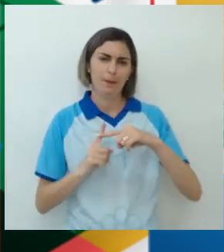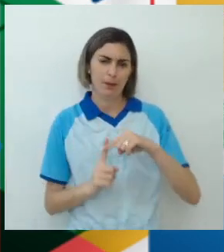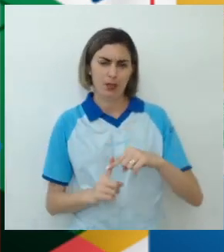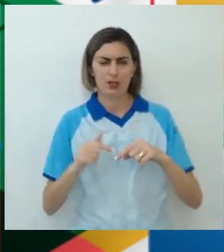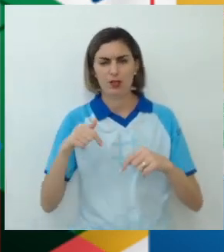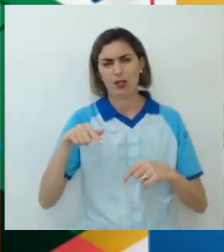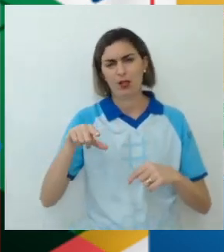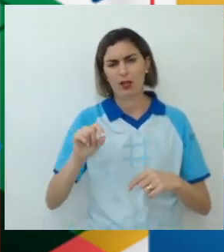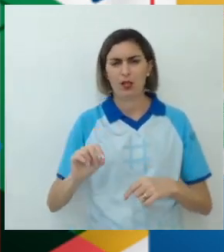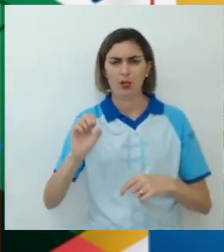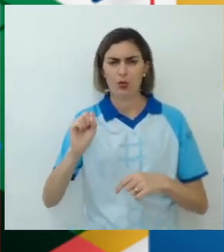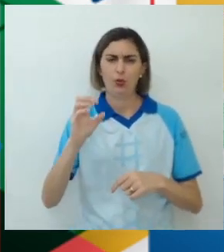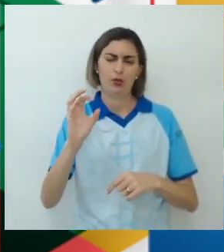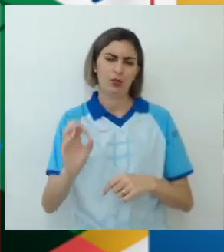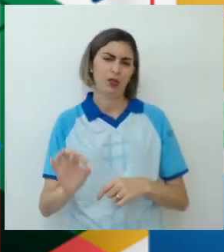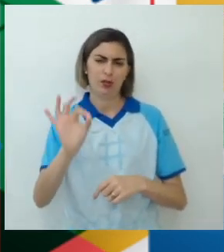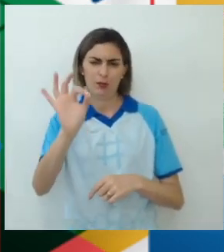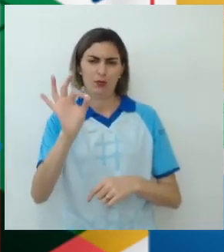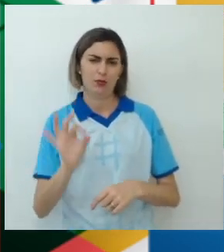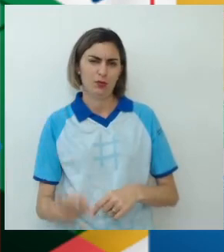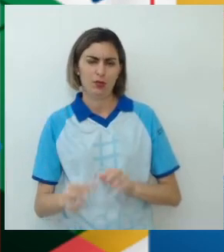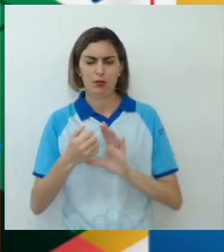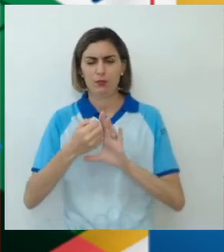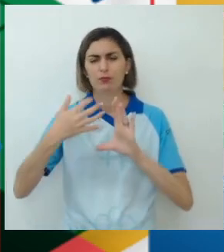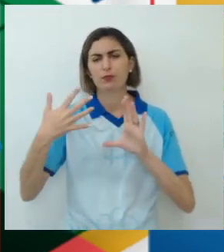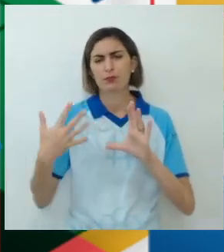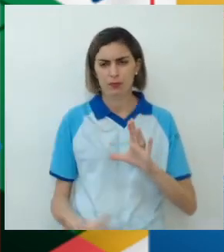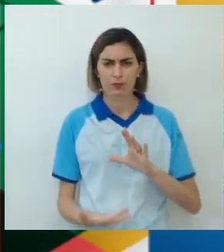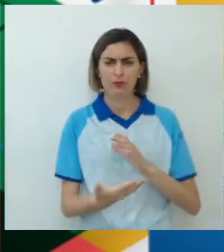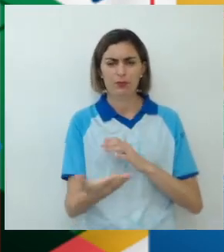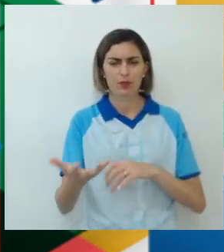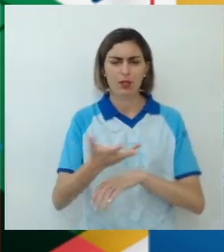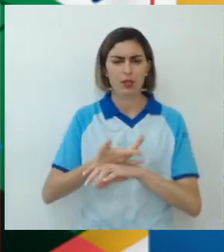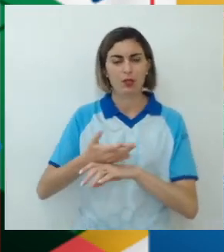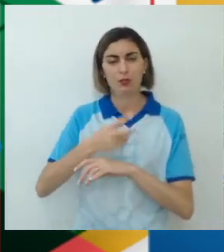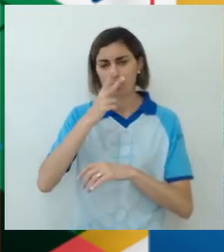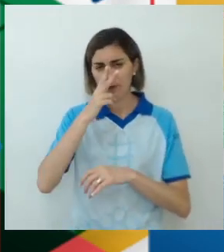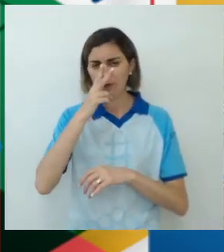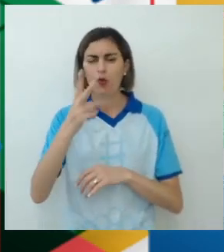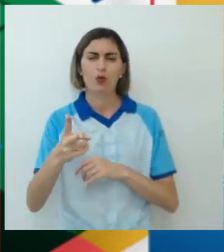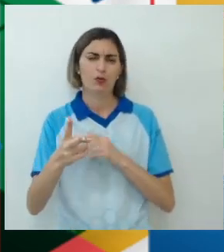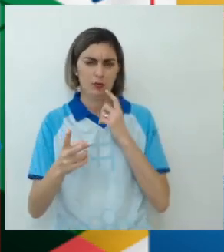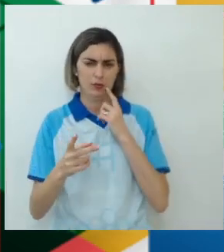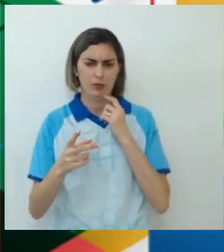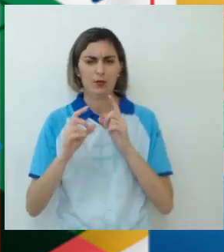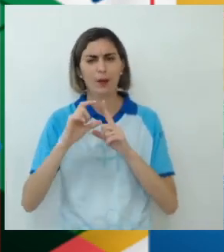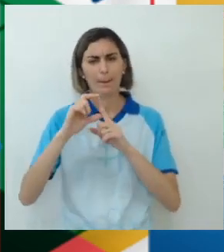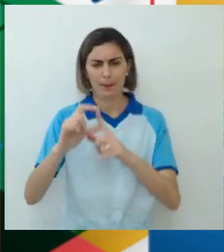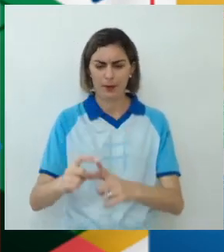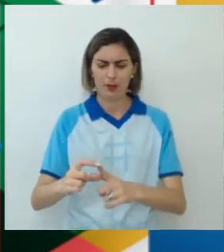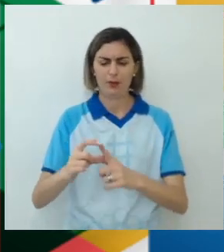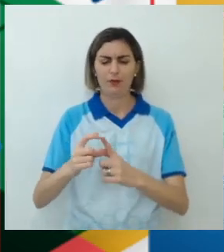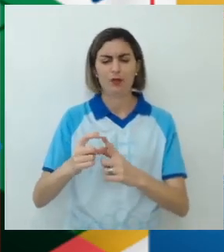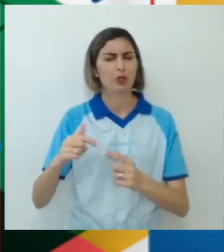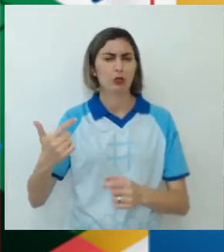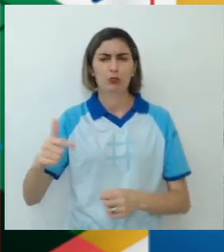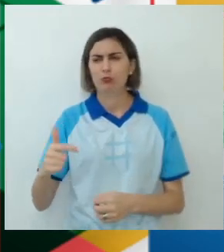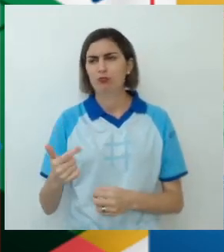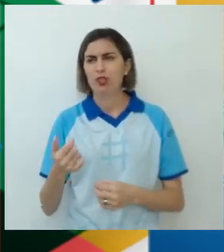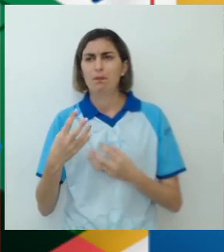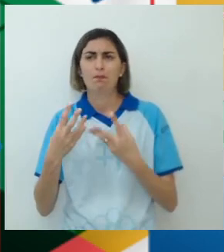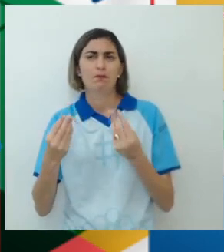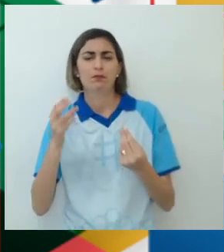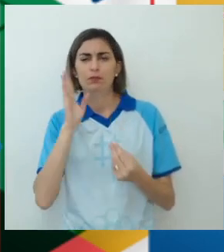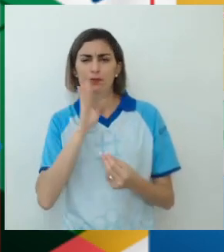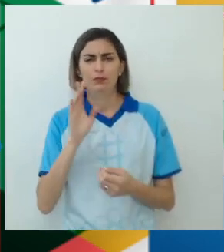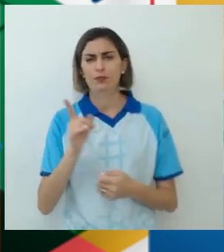70%, 80%, 90% são características de ácidos fortes. Então, essa palavra parcialmente não está muito legal.